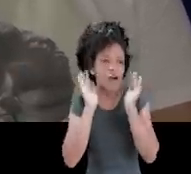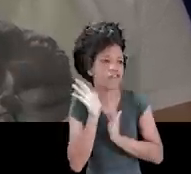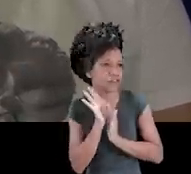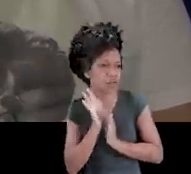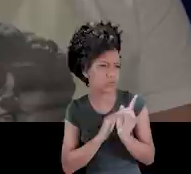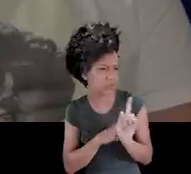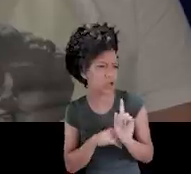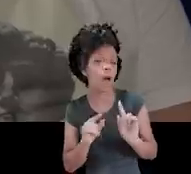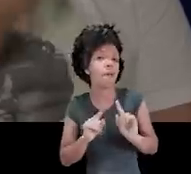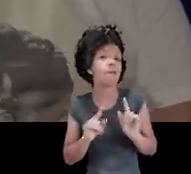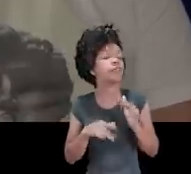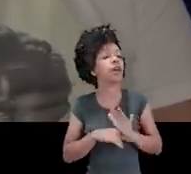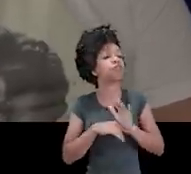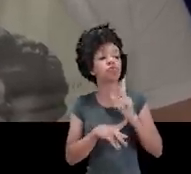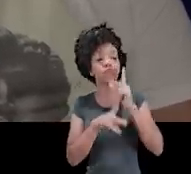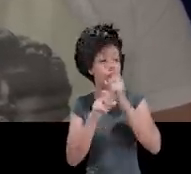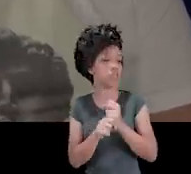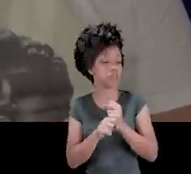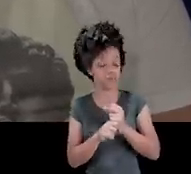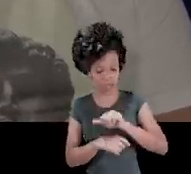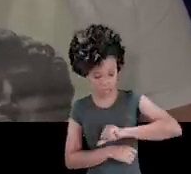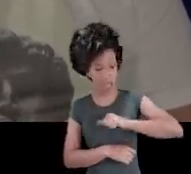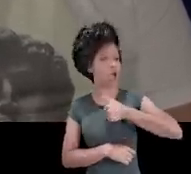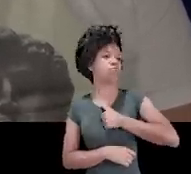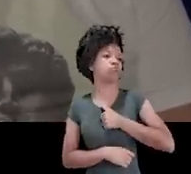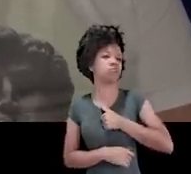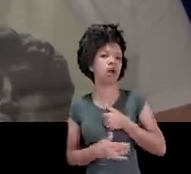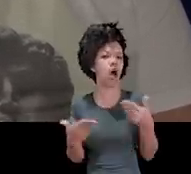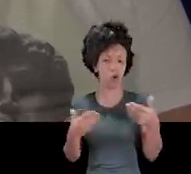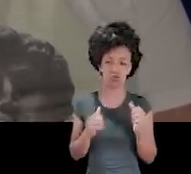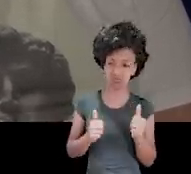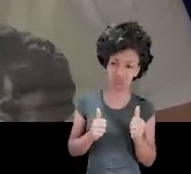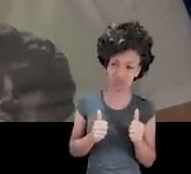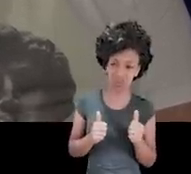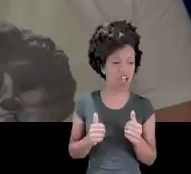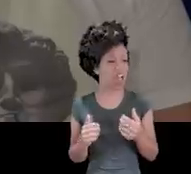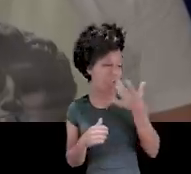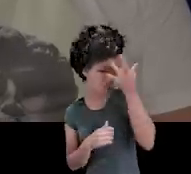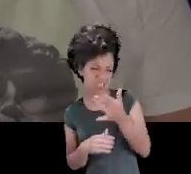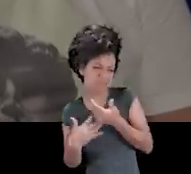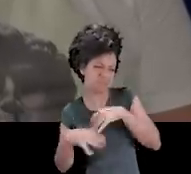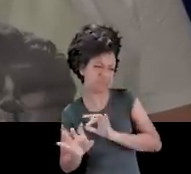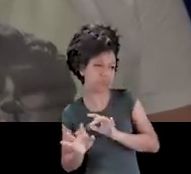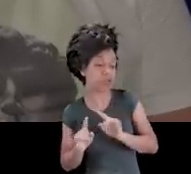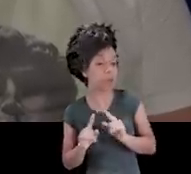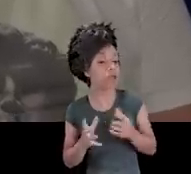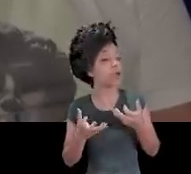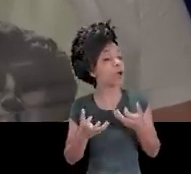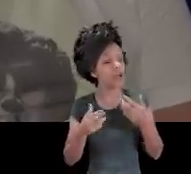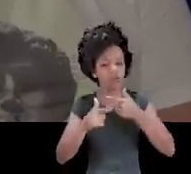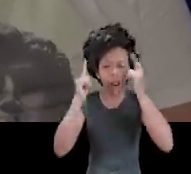maquiagem seja uma máscara, mas que ajude a fortalecer a autoestima. Hoje eu não tô afim, amanhã eu tô afim de usar maquiagem e me sentir linda e careca. Então